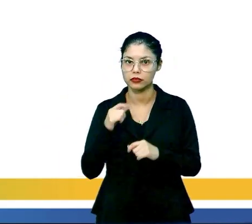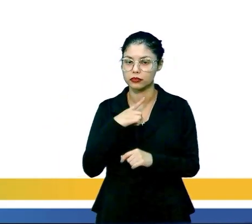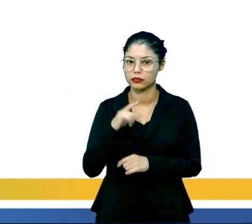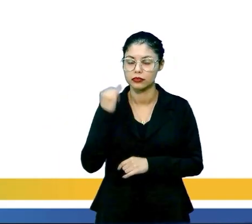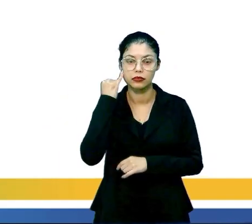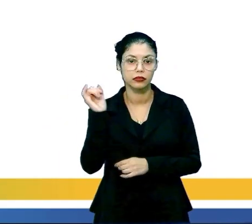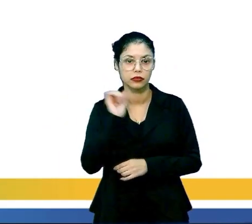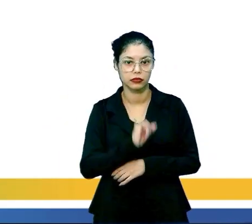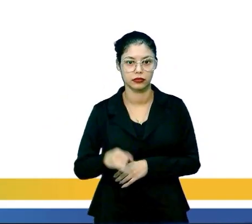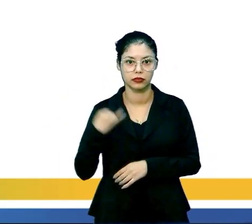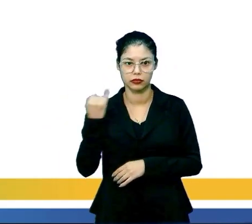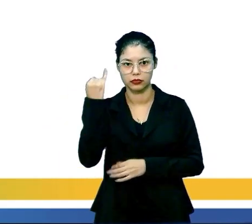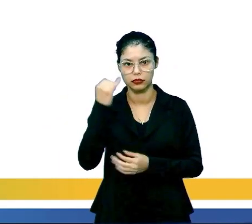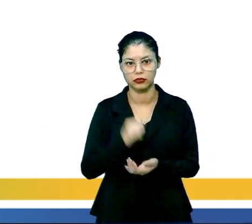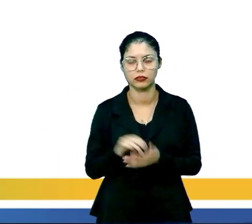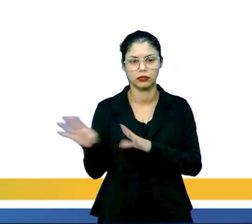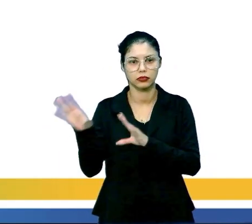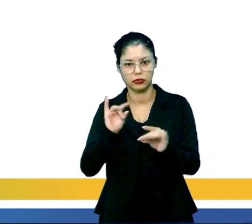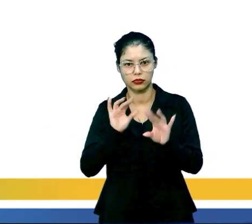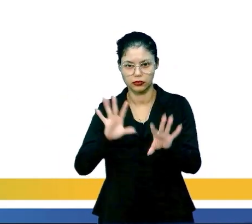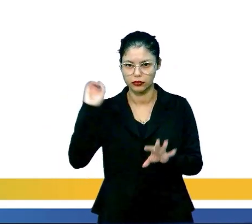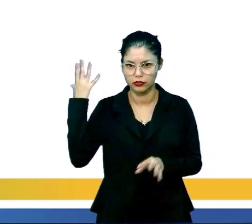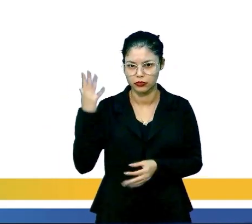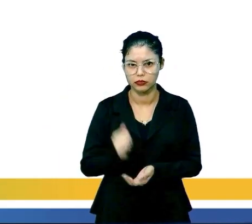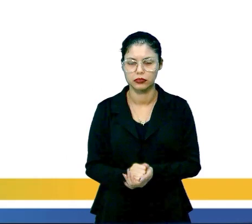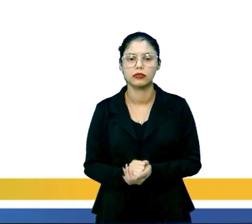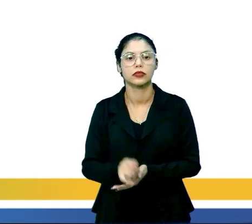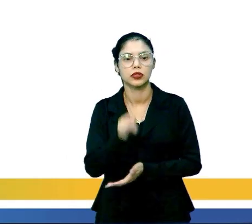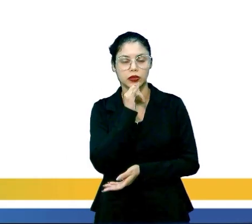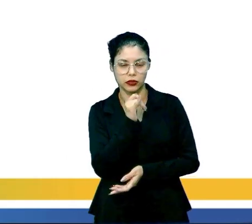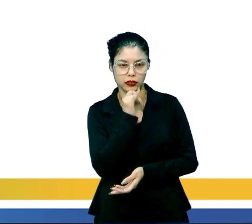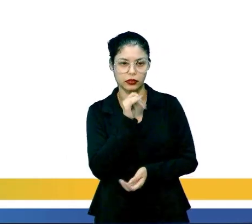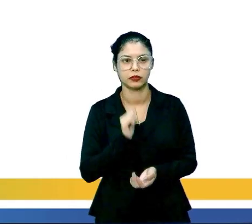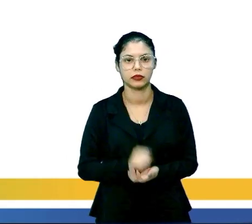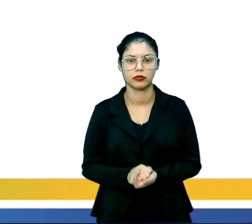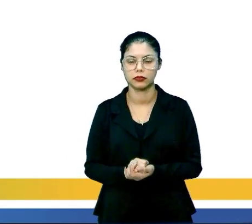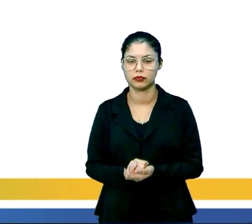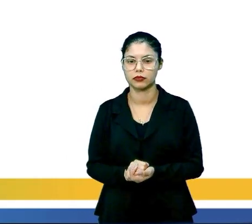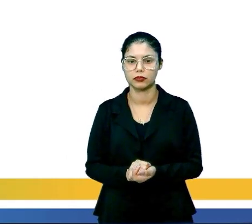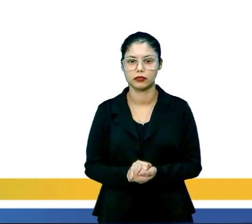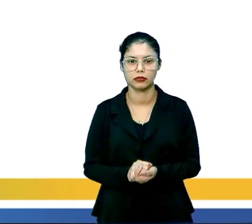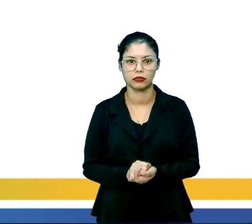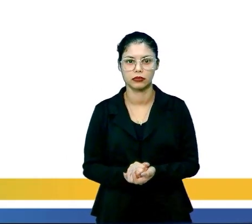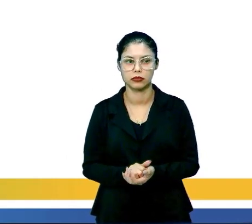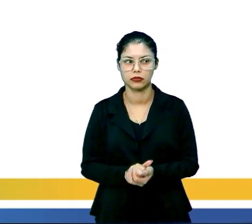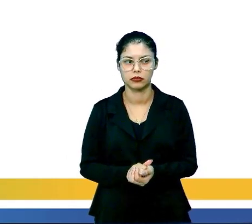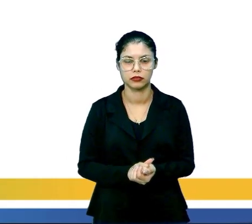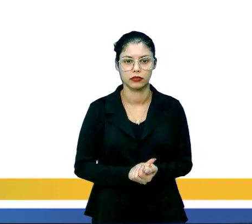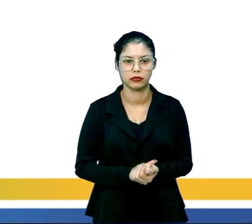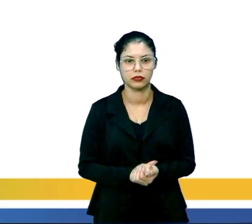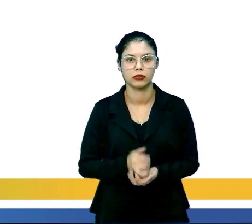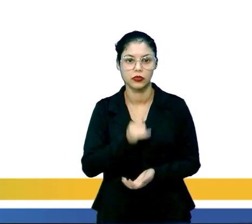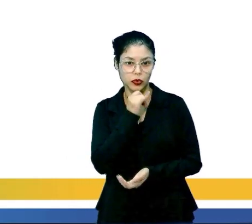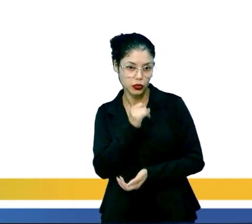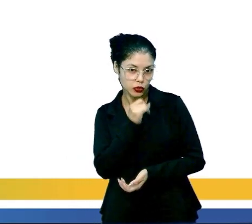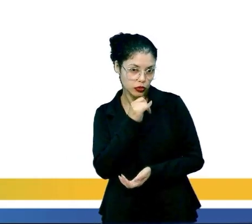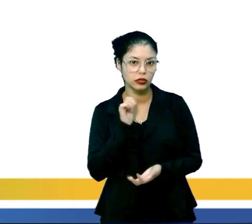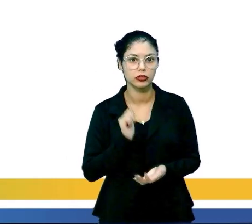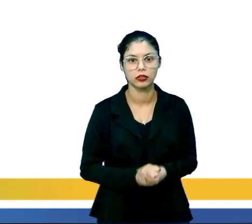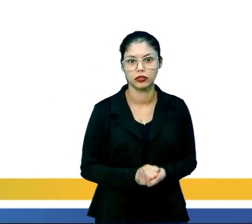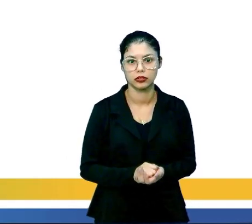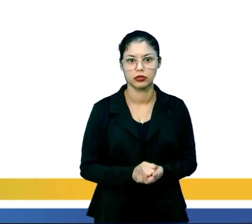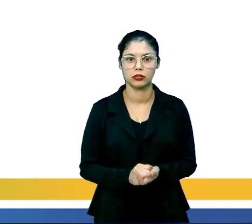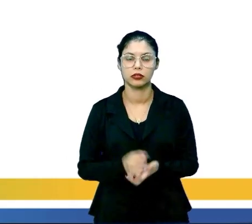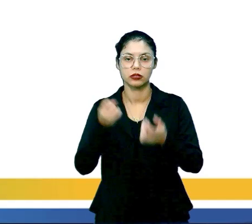uma ideia principal, e aí logo em seguida eu trago os meus exemplos, não é isso? Eu sempre trago